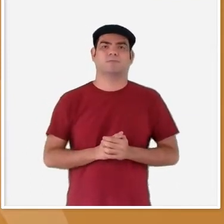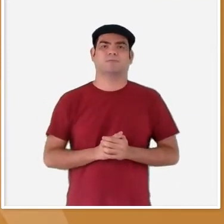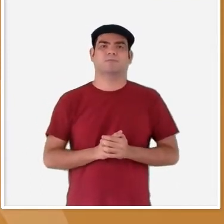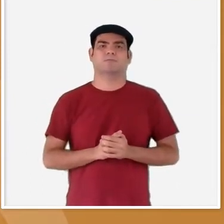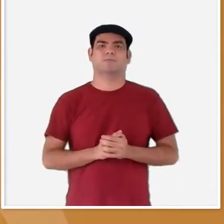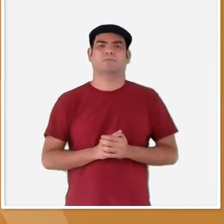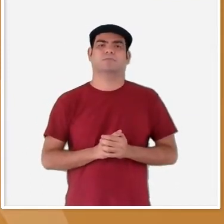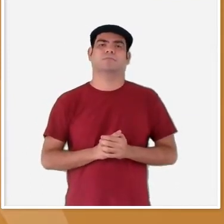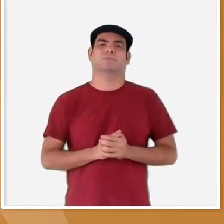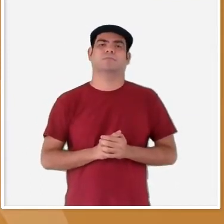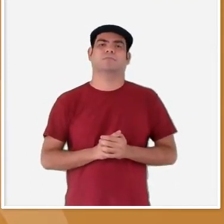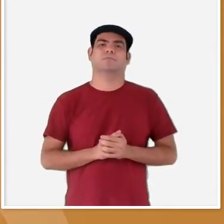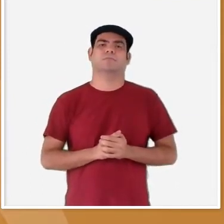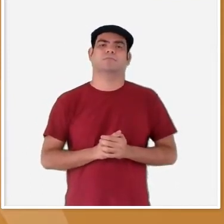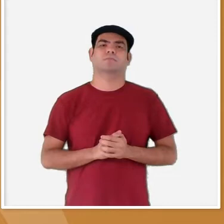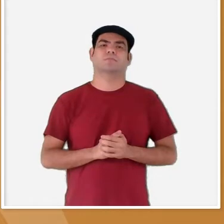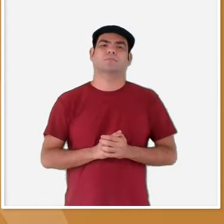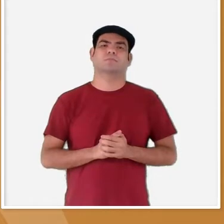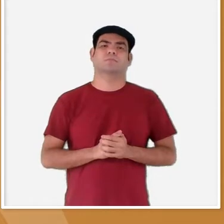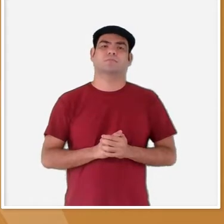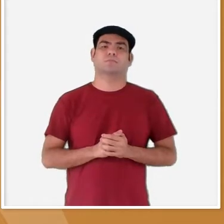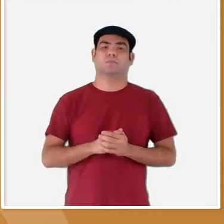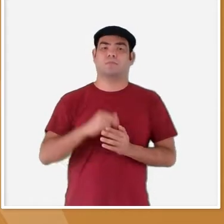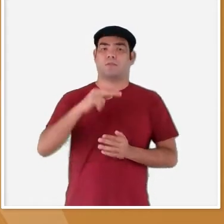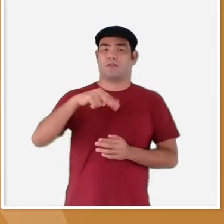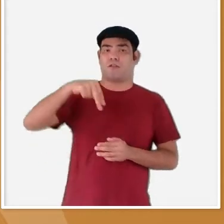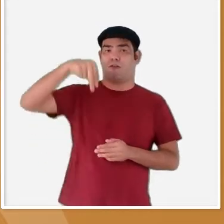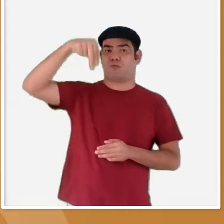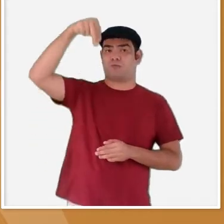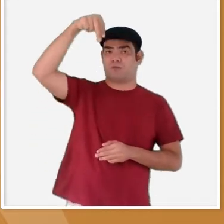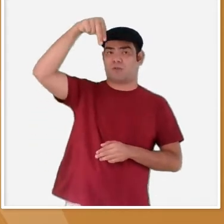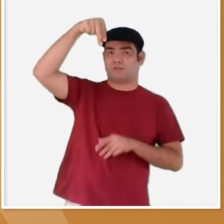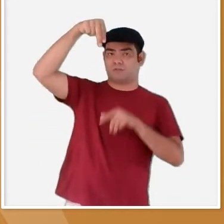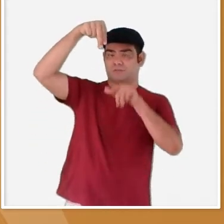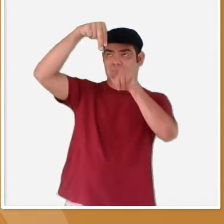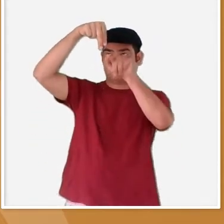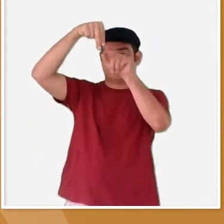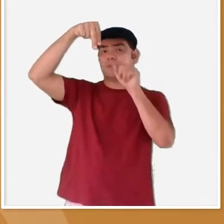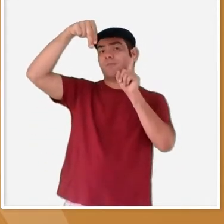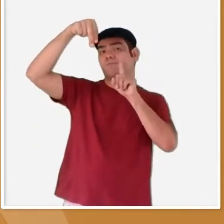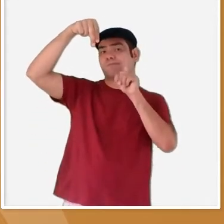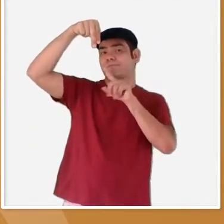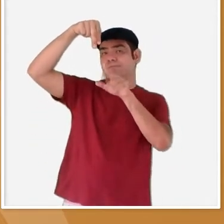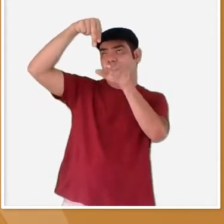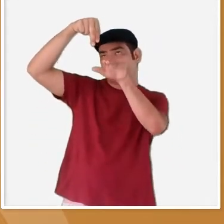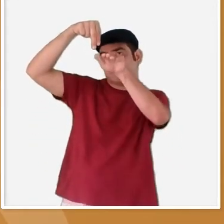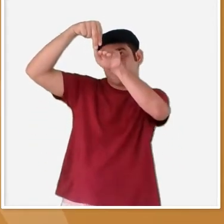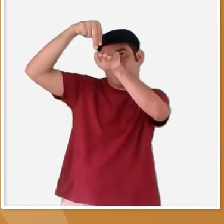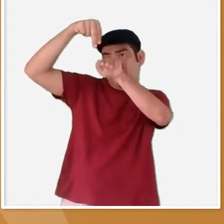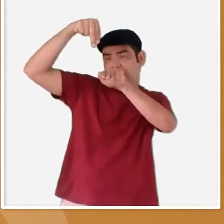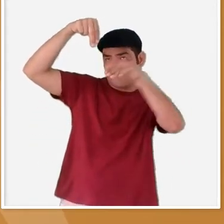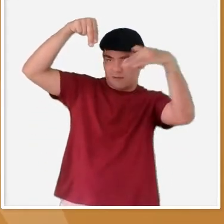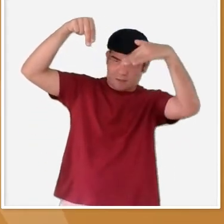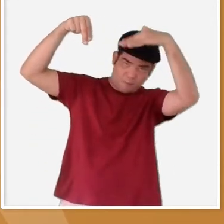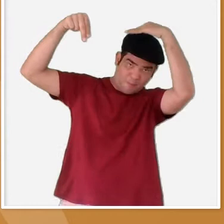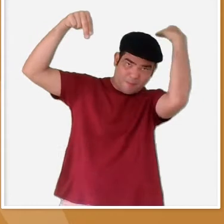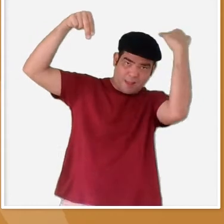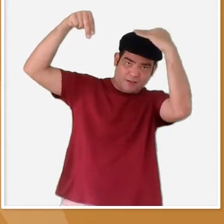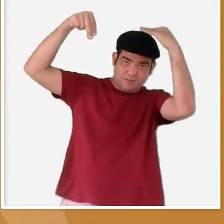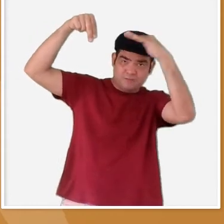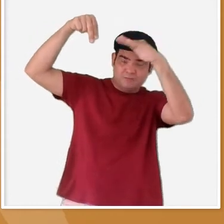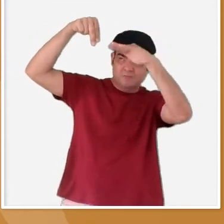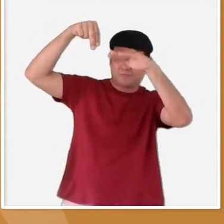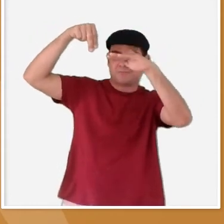nos Estados Unidos ao norte, tá? Vamos marcar aqui a fronteira com que ele faz com os Estados Unidos, as